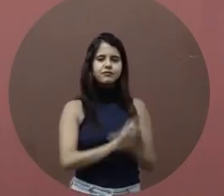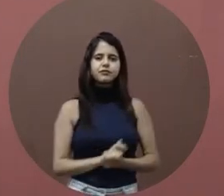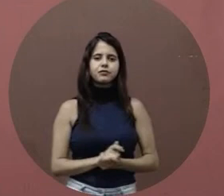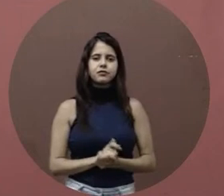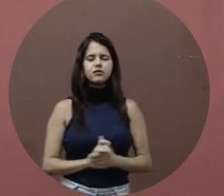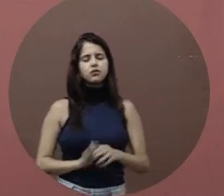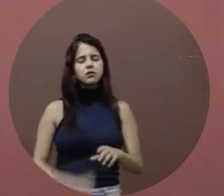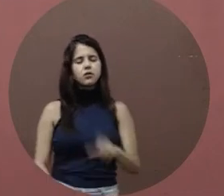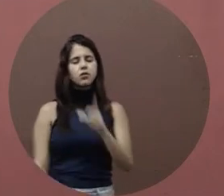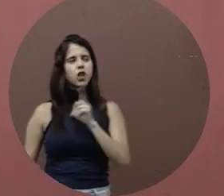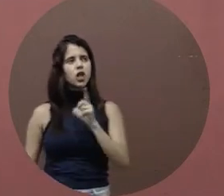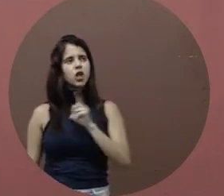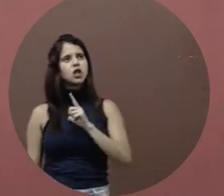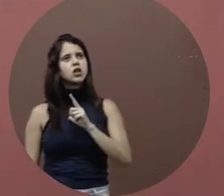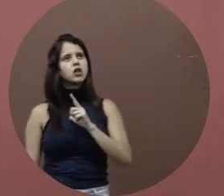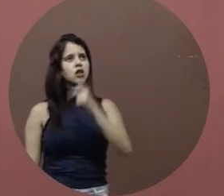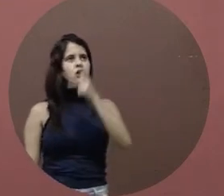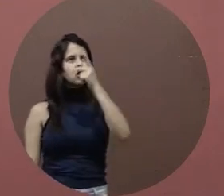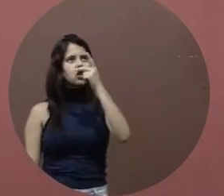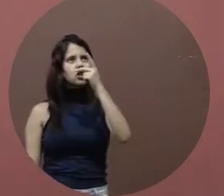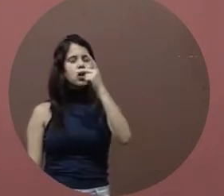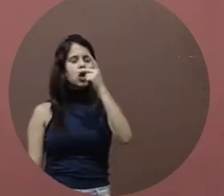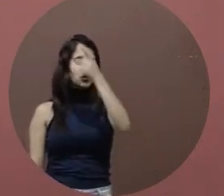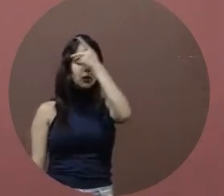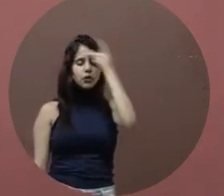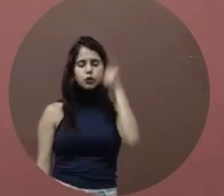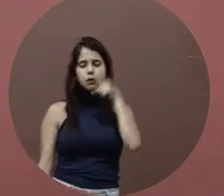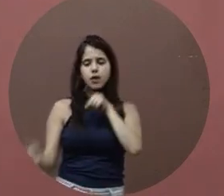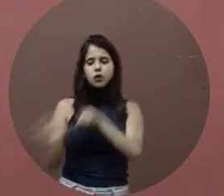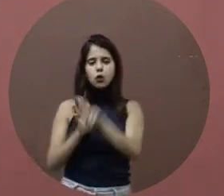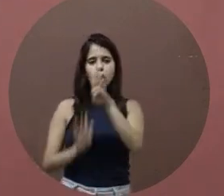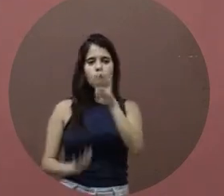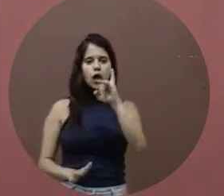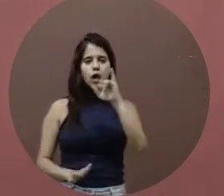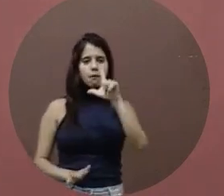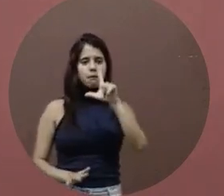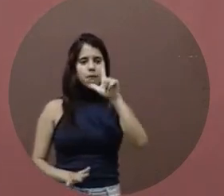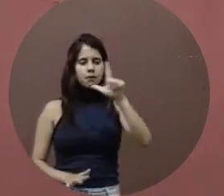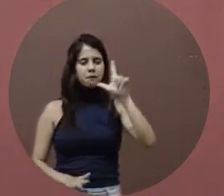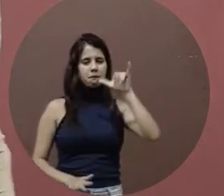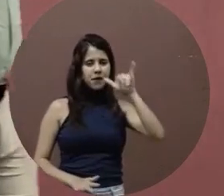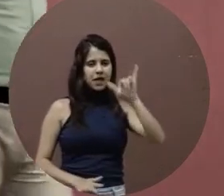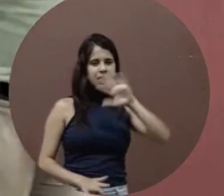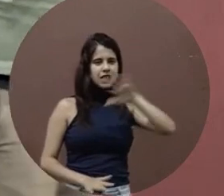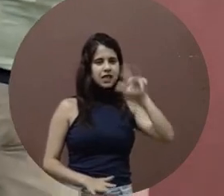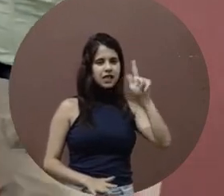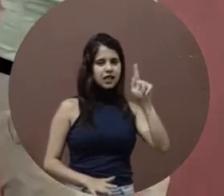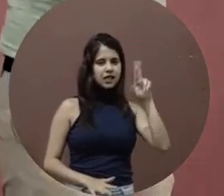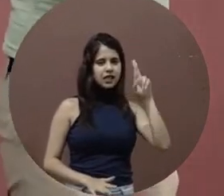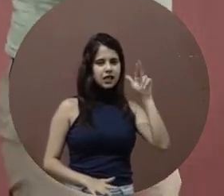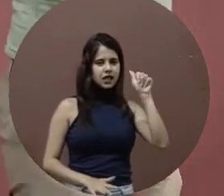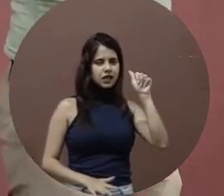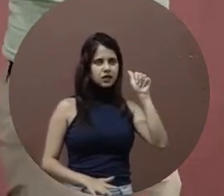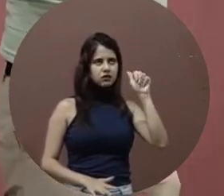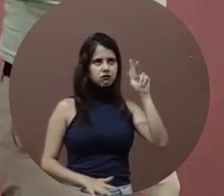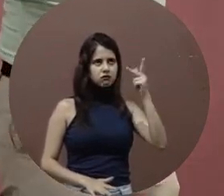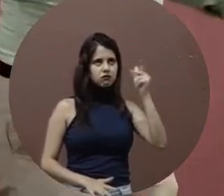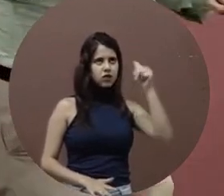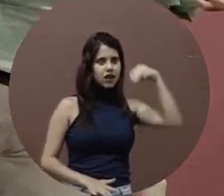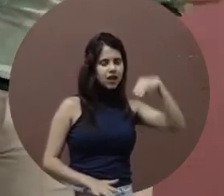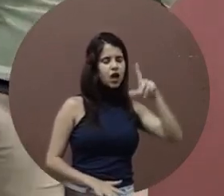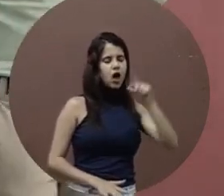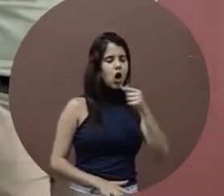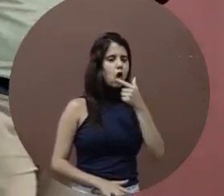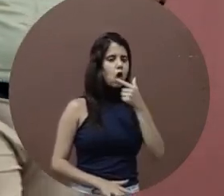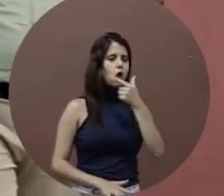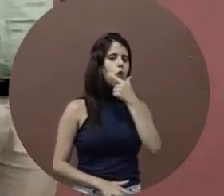Certa vez perguntaram a Billy Graham, porque ele transitava, ele era muito influente, ele transitava muito entre os presidentes.